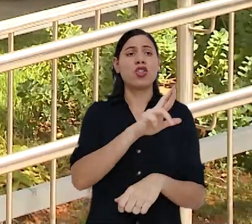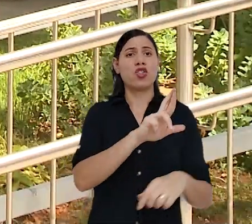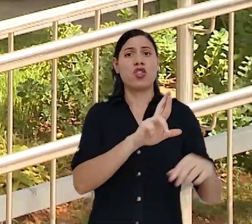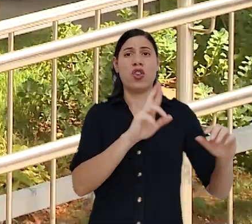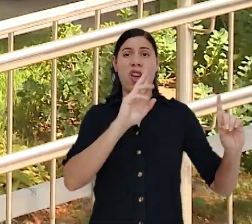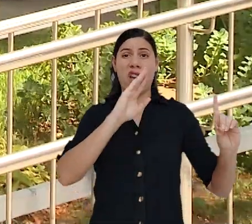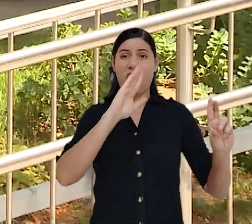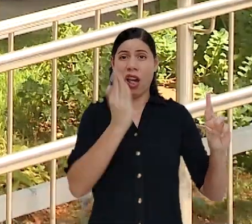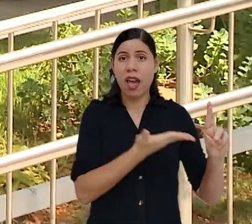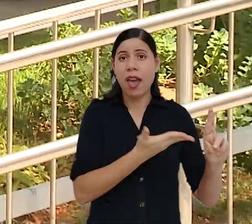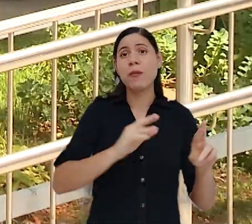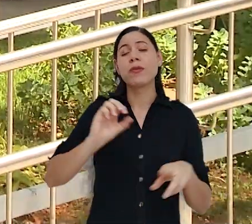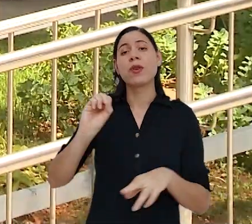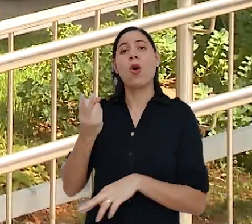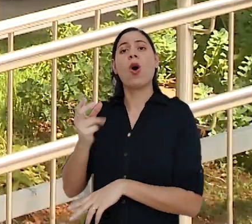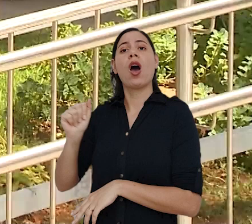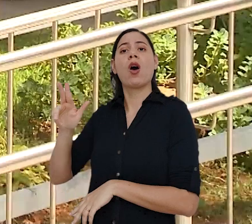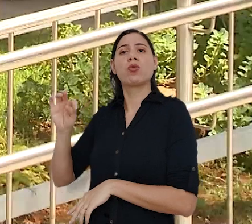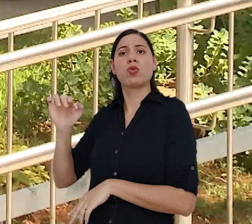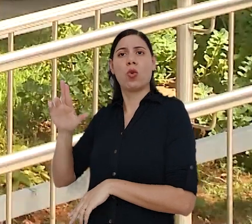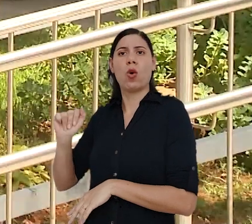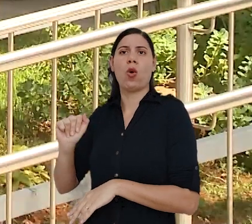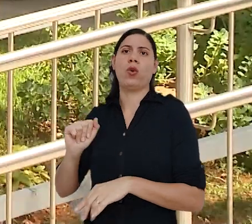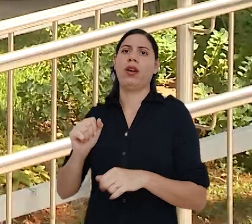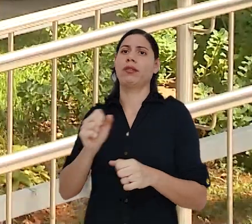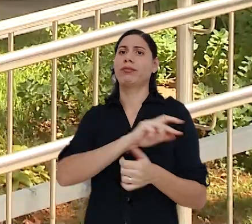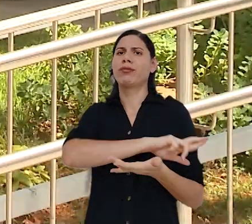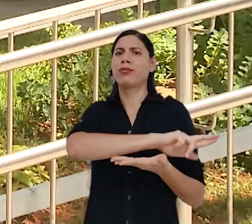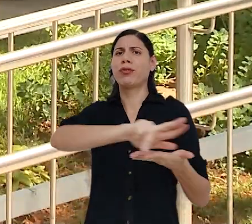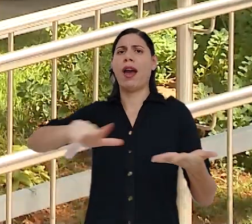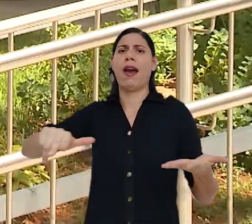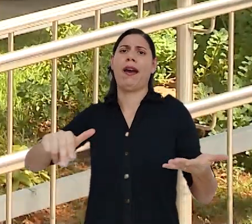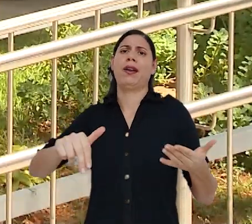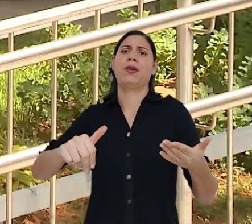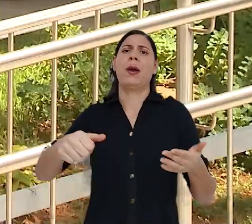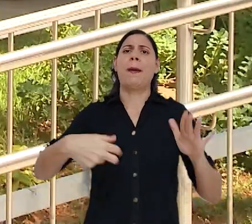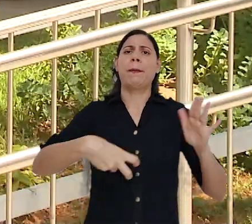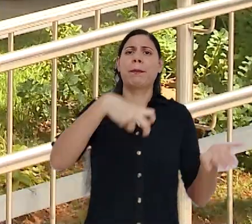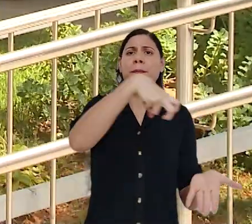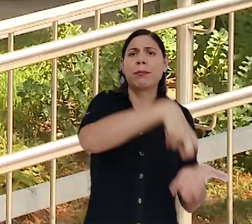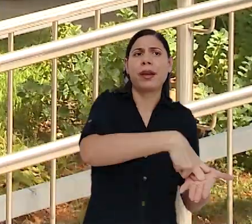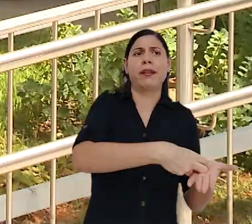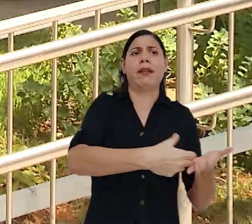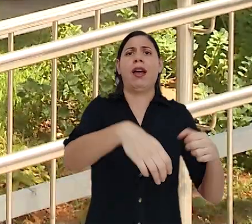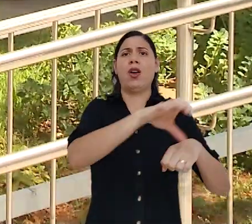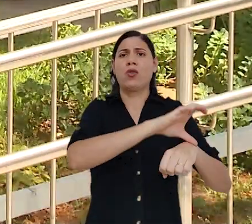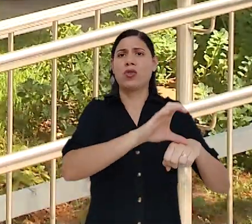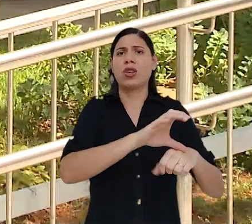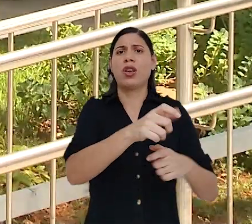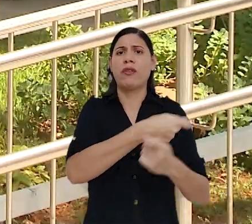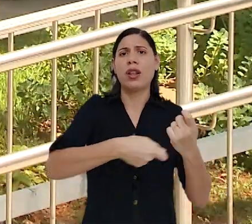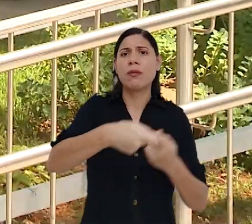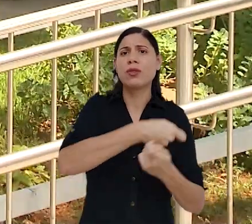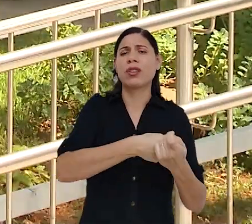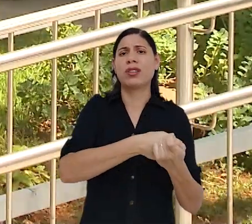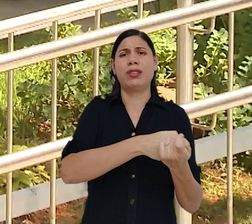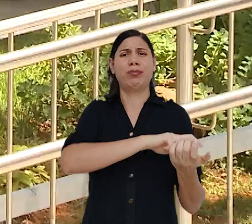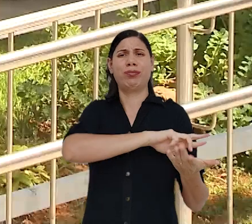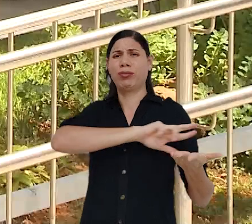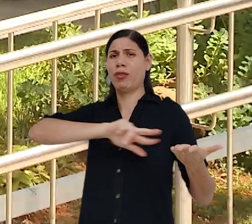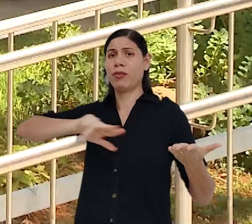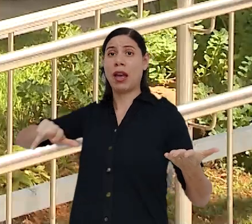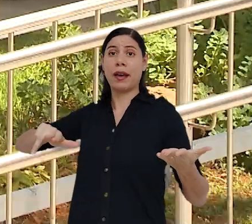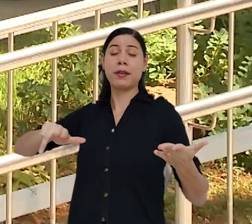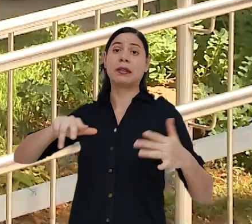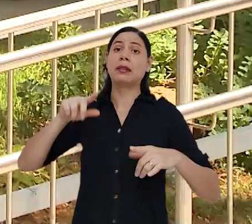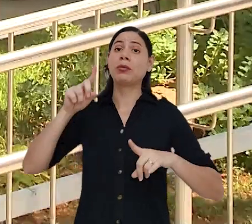em processos nos mais diversos ramos do direito, penal, civil, ambiental, previdenciário, administrativo. O grau de